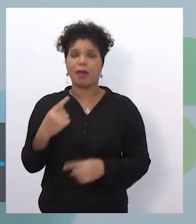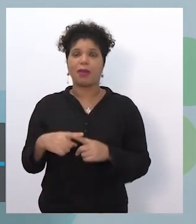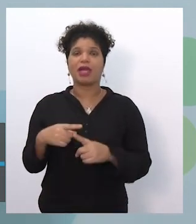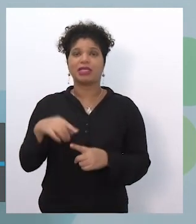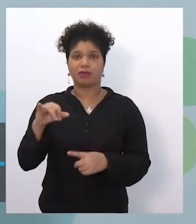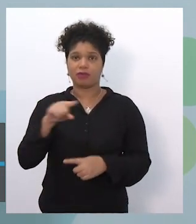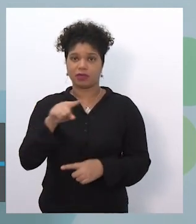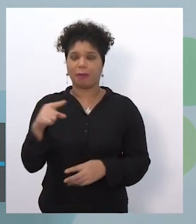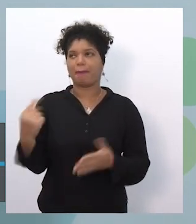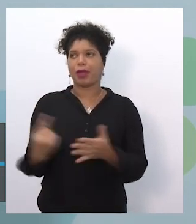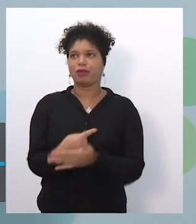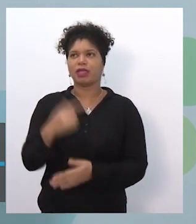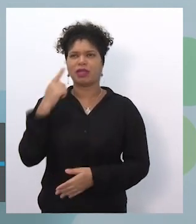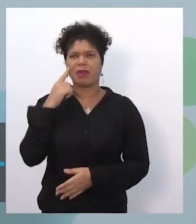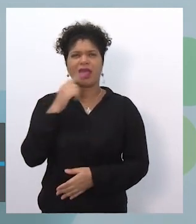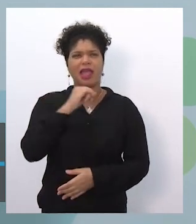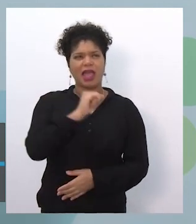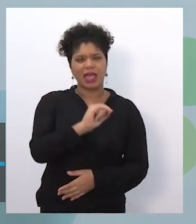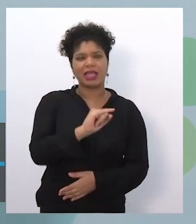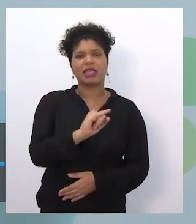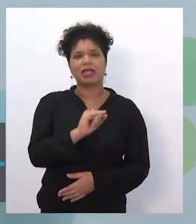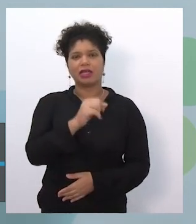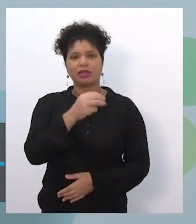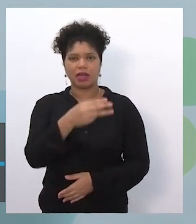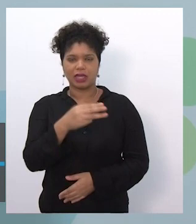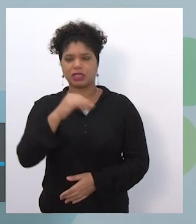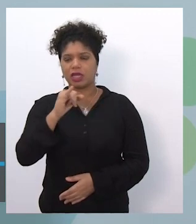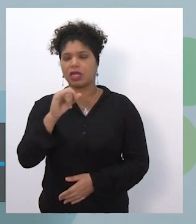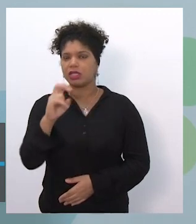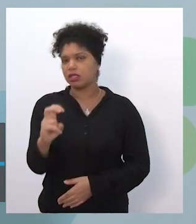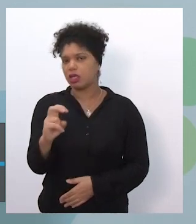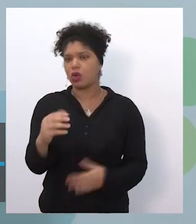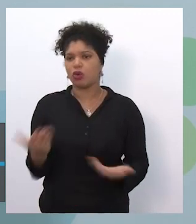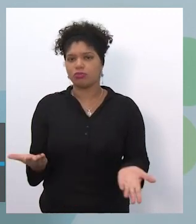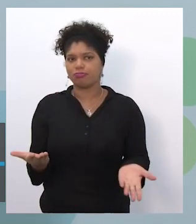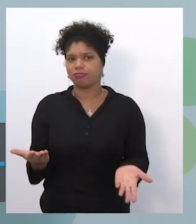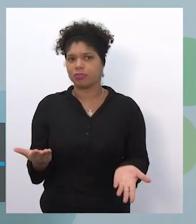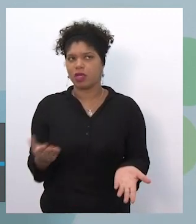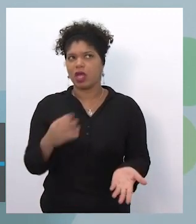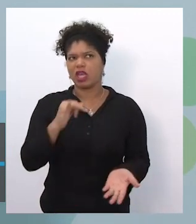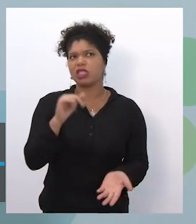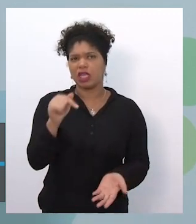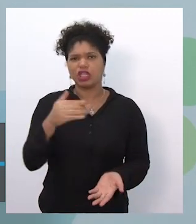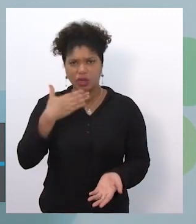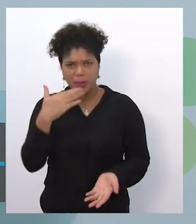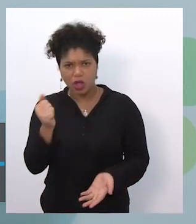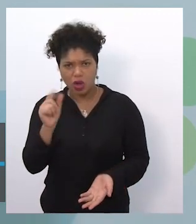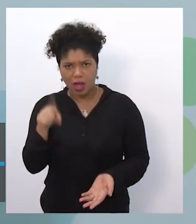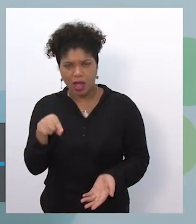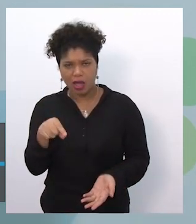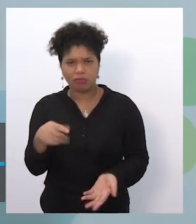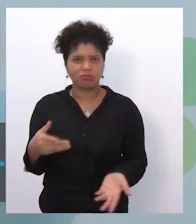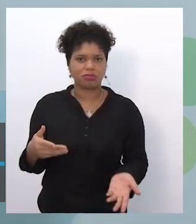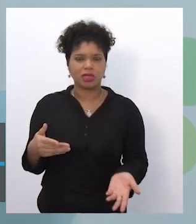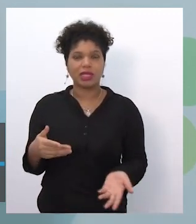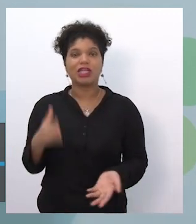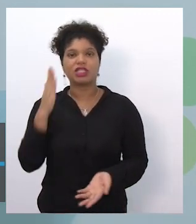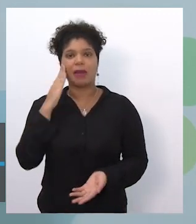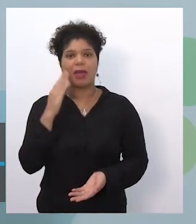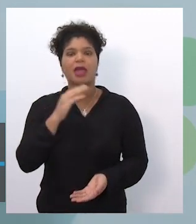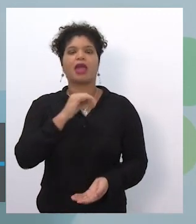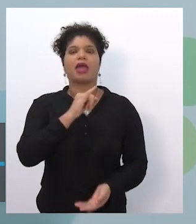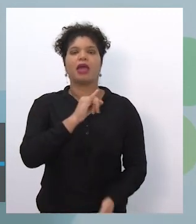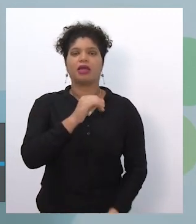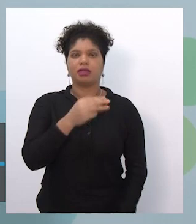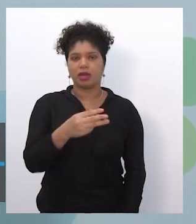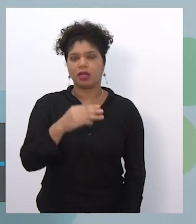i3 para um i5? Vamos falar. Qual a diferença de um i3 para o i7? É melhor o i7 do que um i3, do que um i5? Então, a gente vai trazer todas